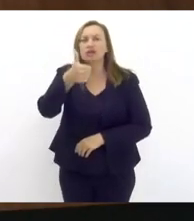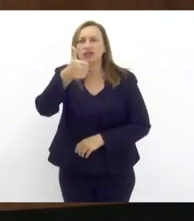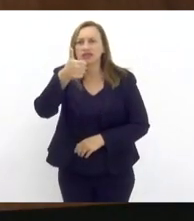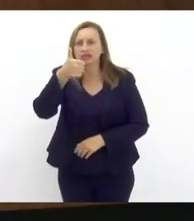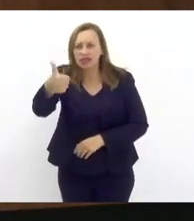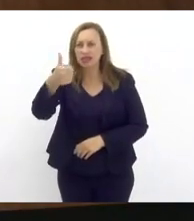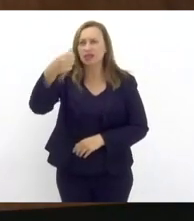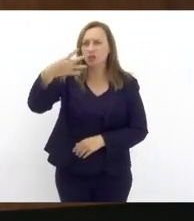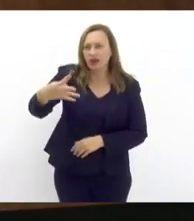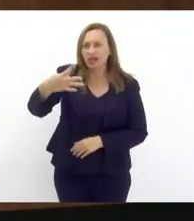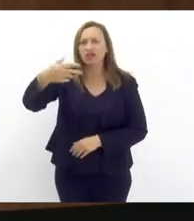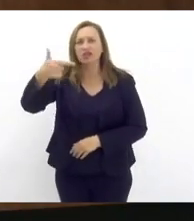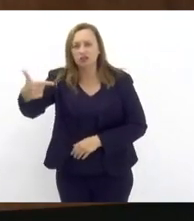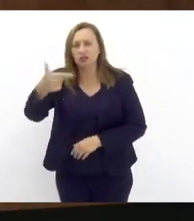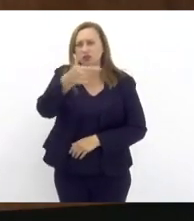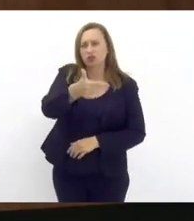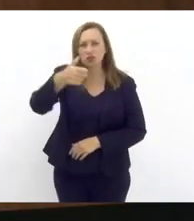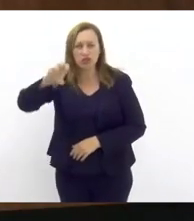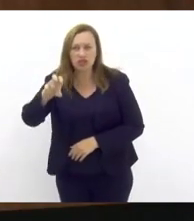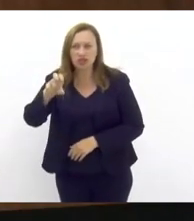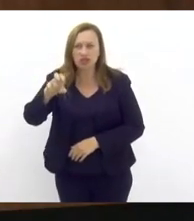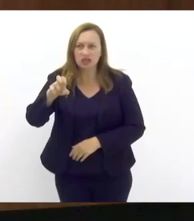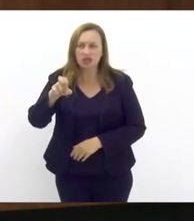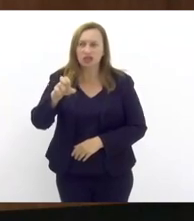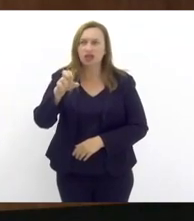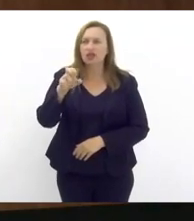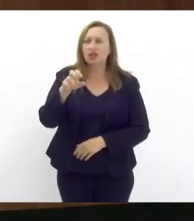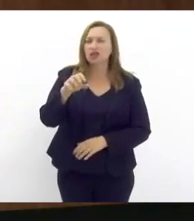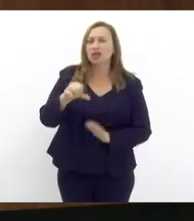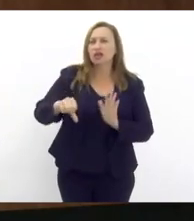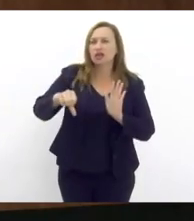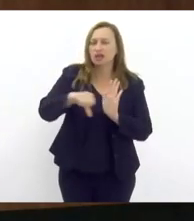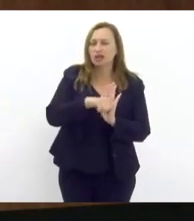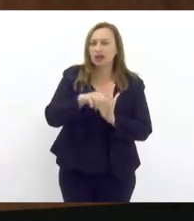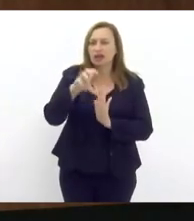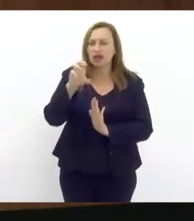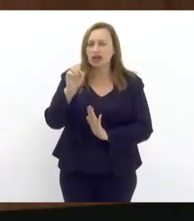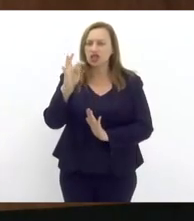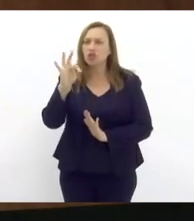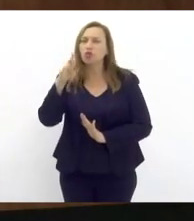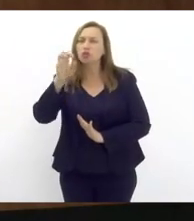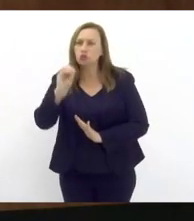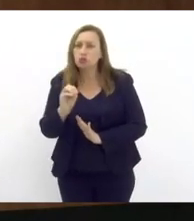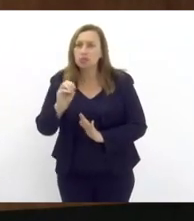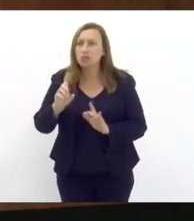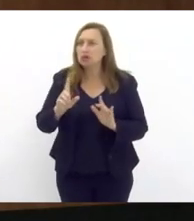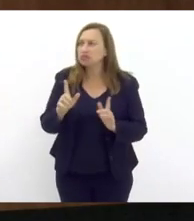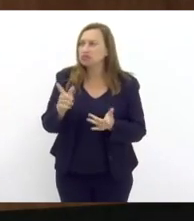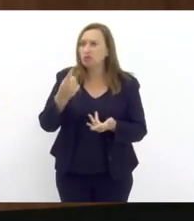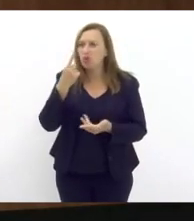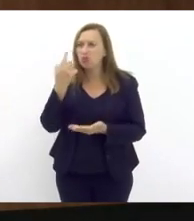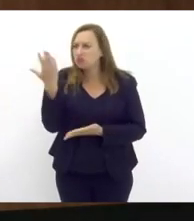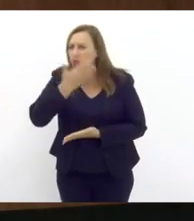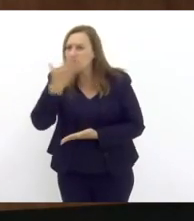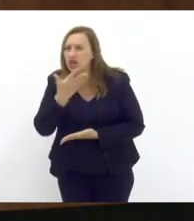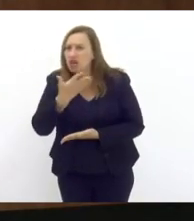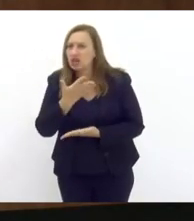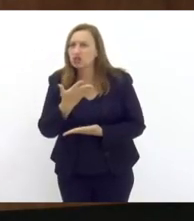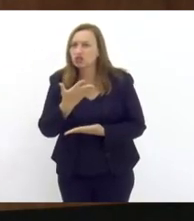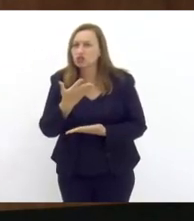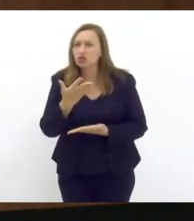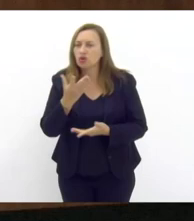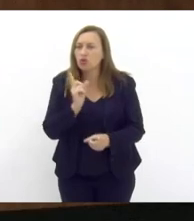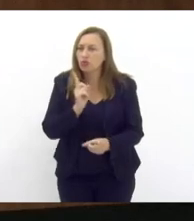13.142, de 2015, que é um crime hediondo, mas cadê realmente chegar aos autores desses